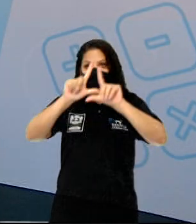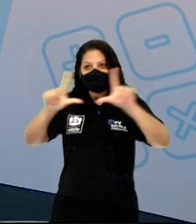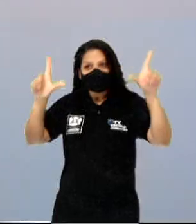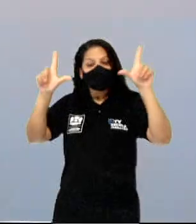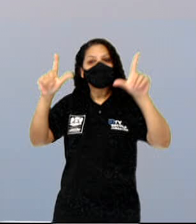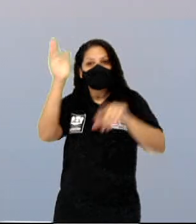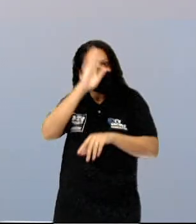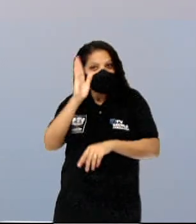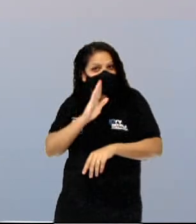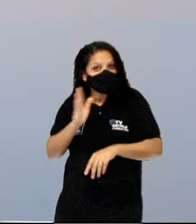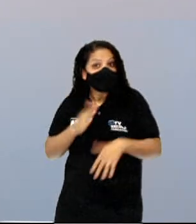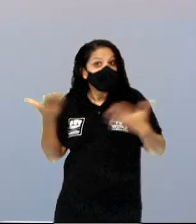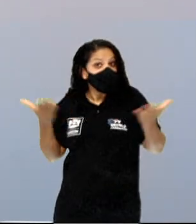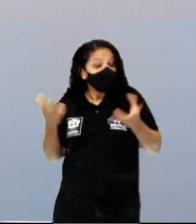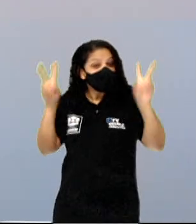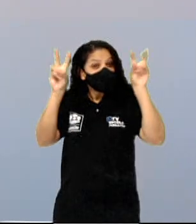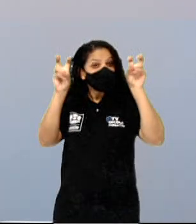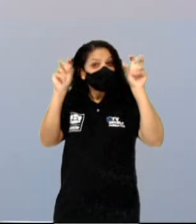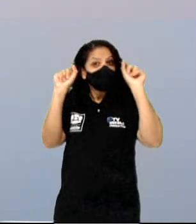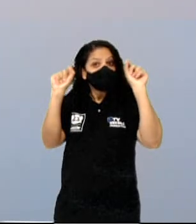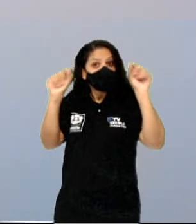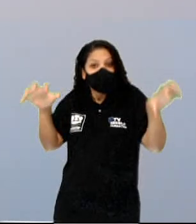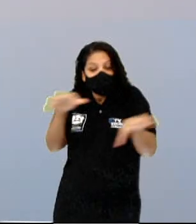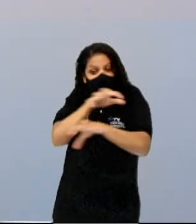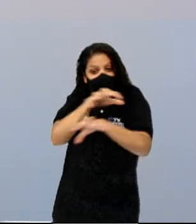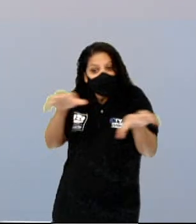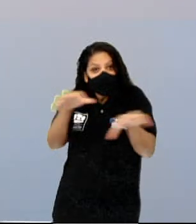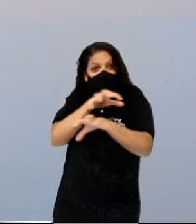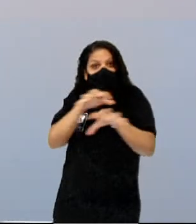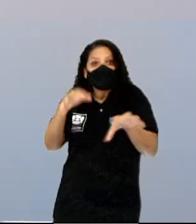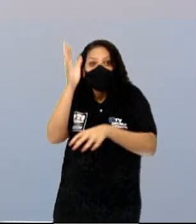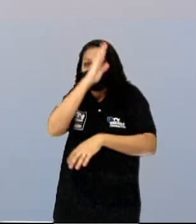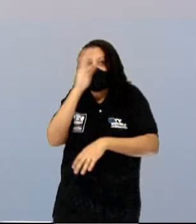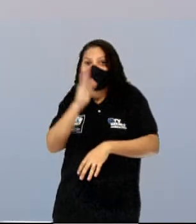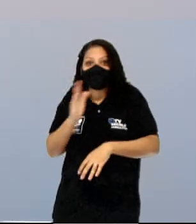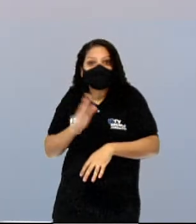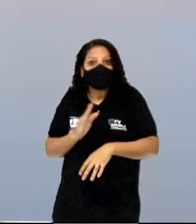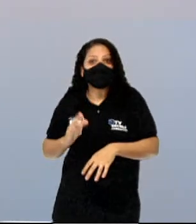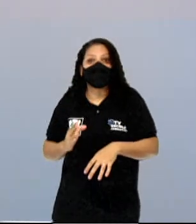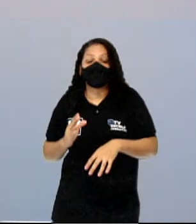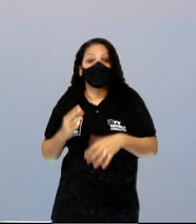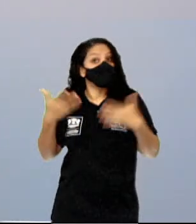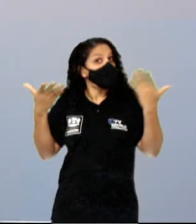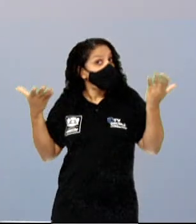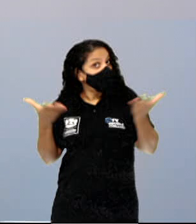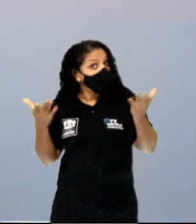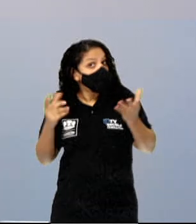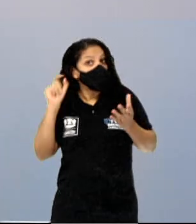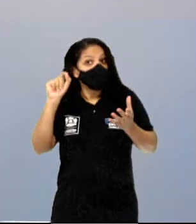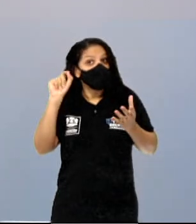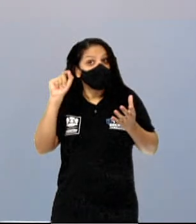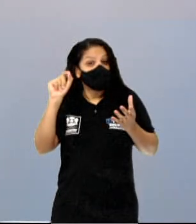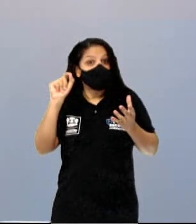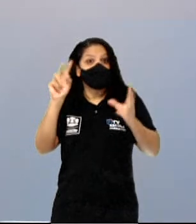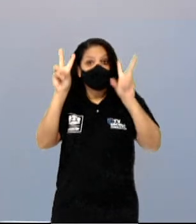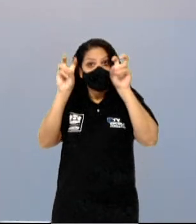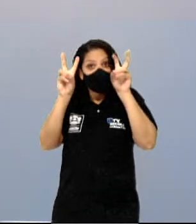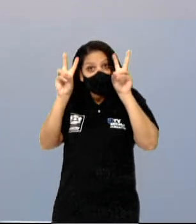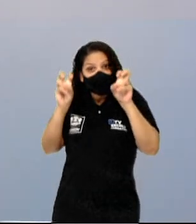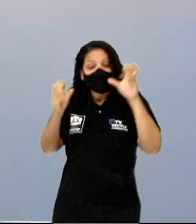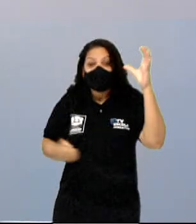que hoje o nosso tema é sobre domínios morfoclimáticos brasileiros. Só que agora a gente vai falar sobre as